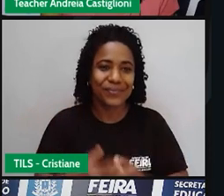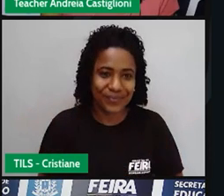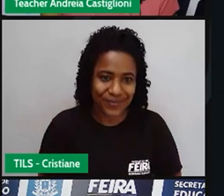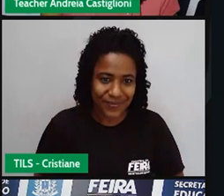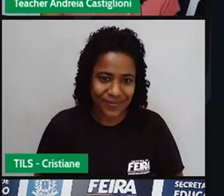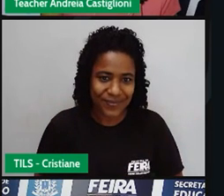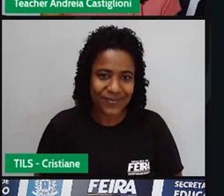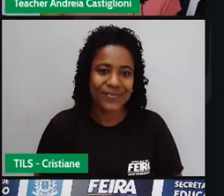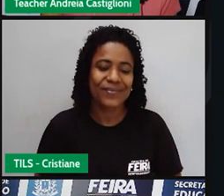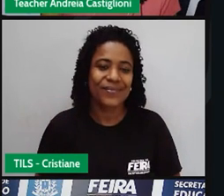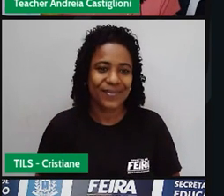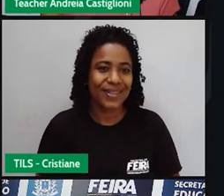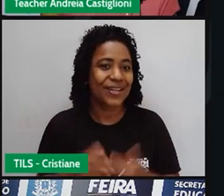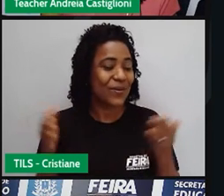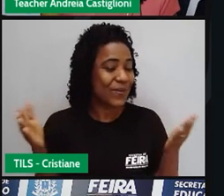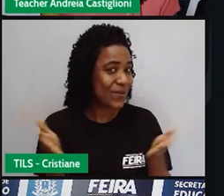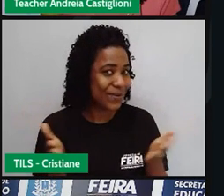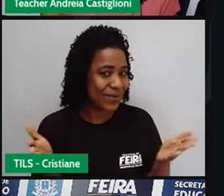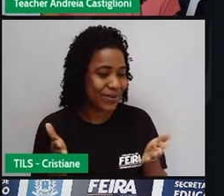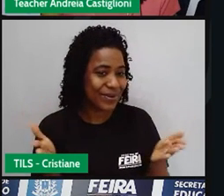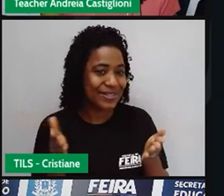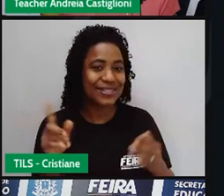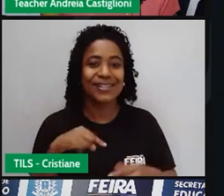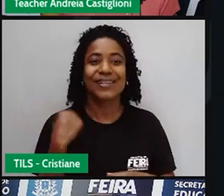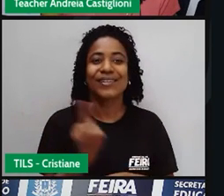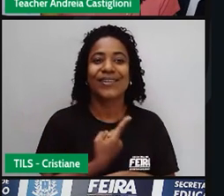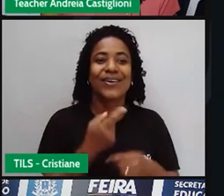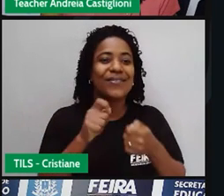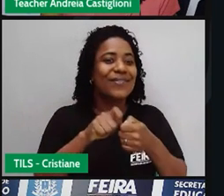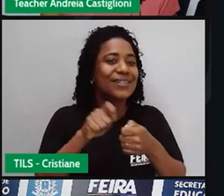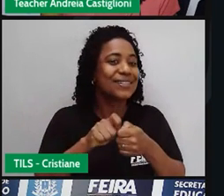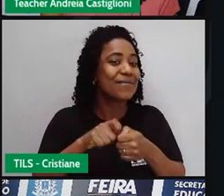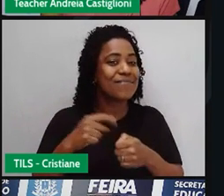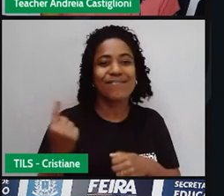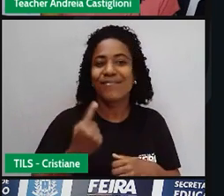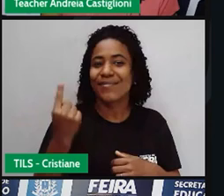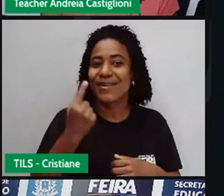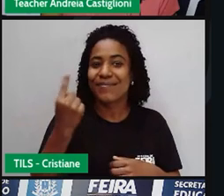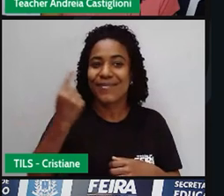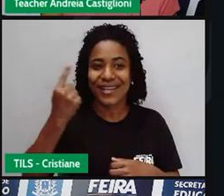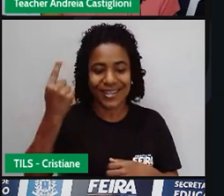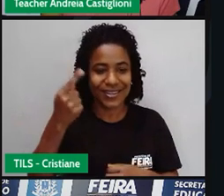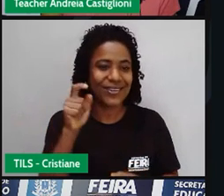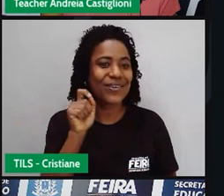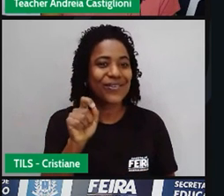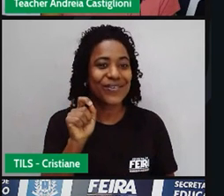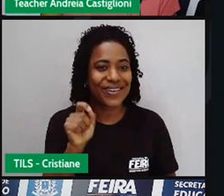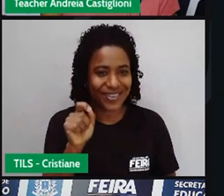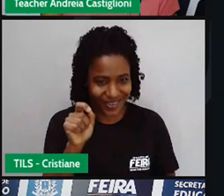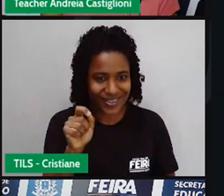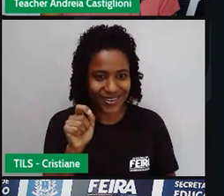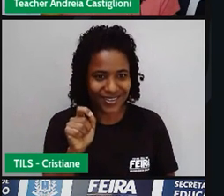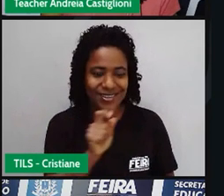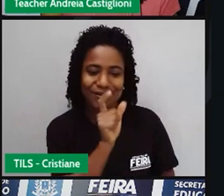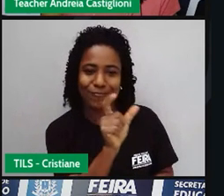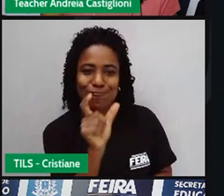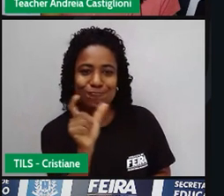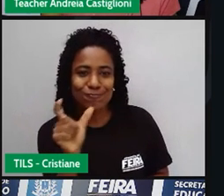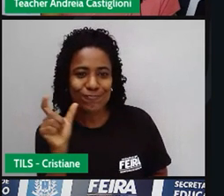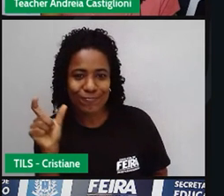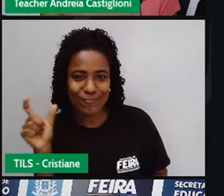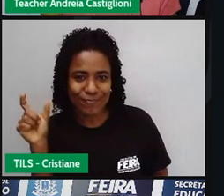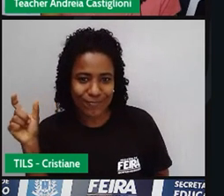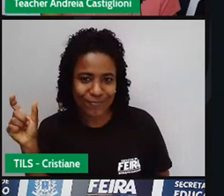homework de hoje nós vamos primeiro praticar um pouquinho mais desse vocabulário relacionado a Clown